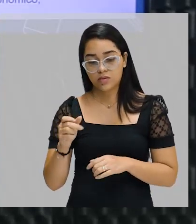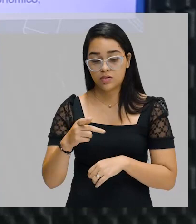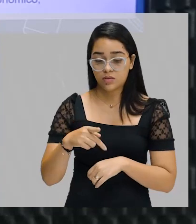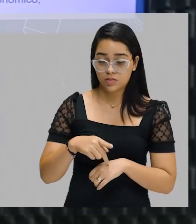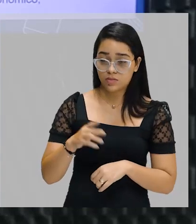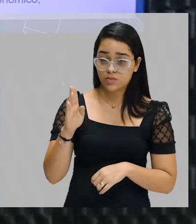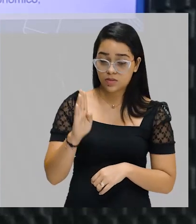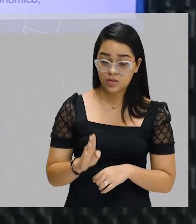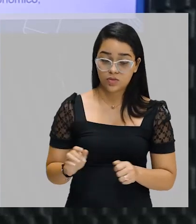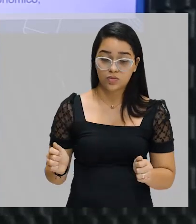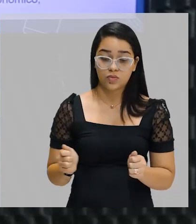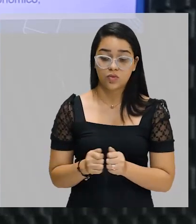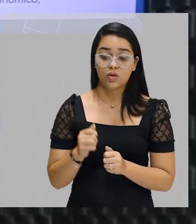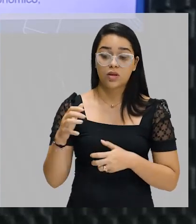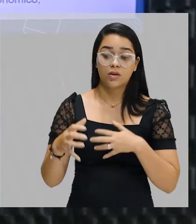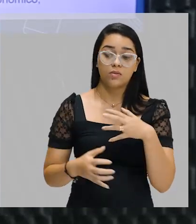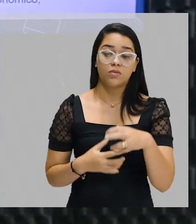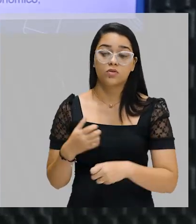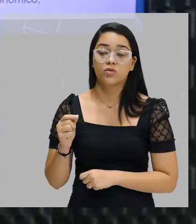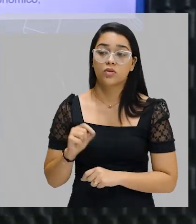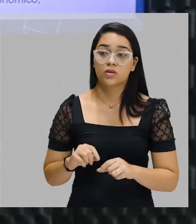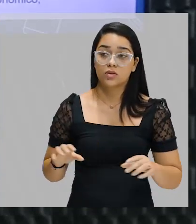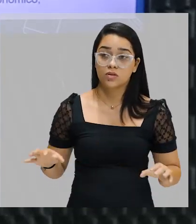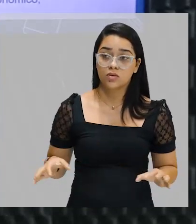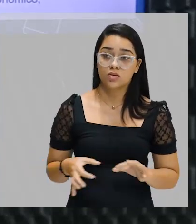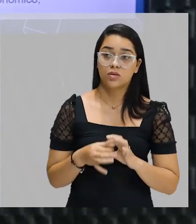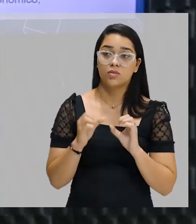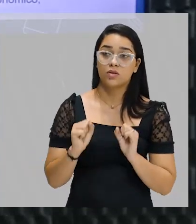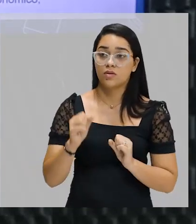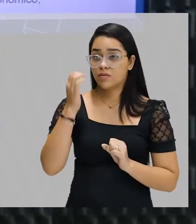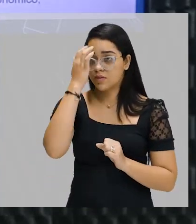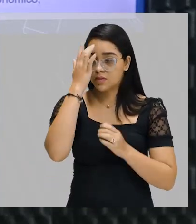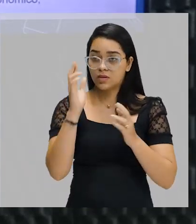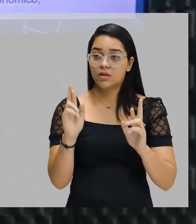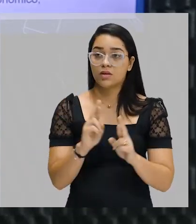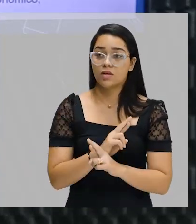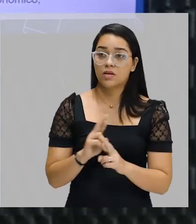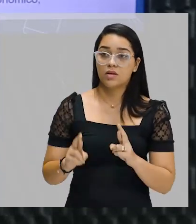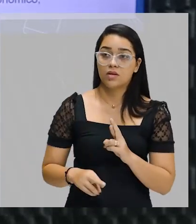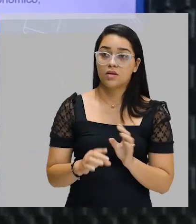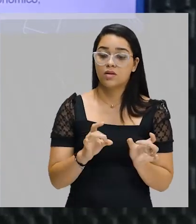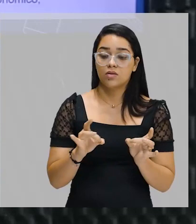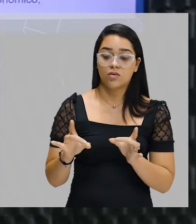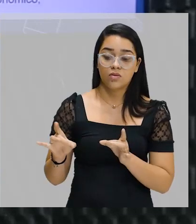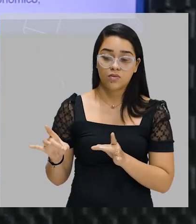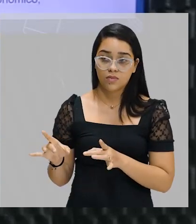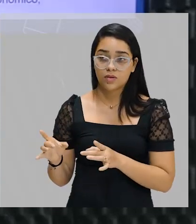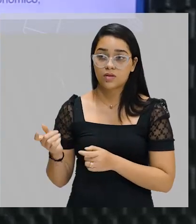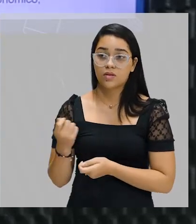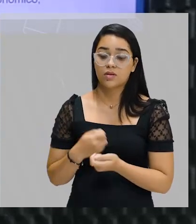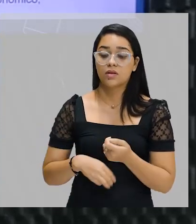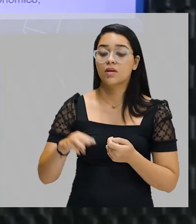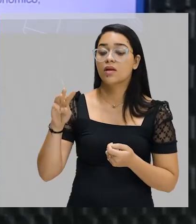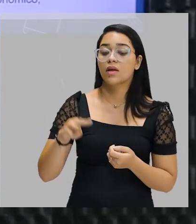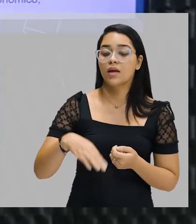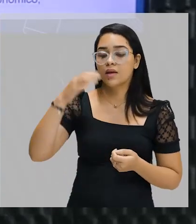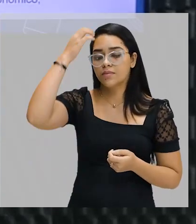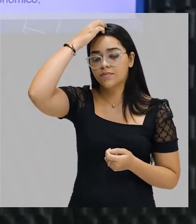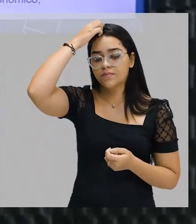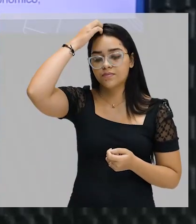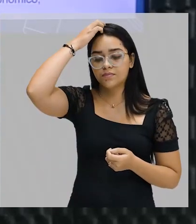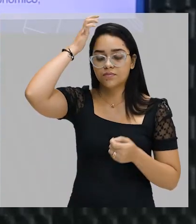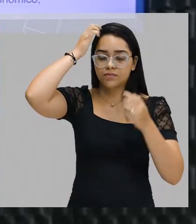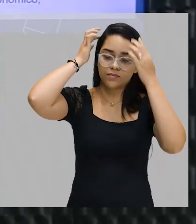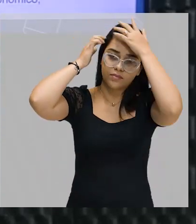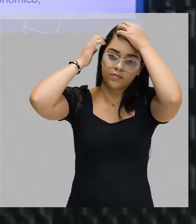inserido, tá certo? Que buscam aí se unir para facilitar as relações comerciais entre eles. Quem são os integrantes do